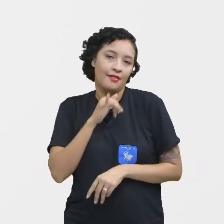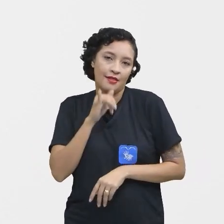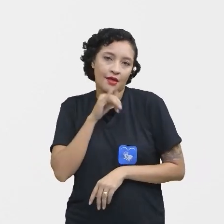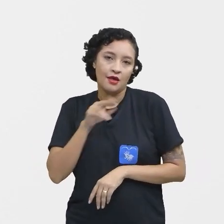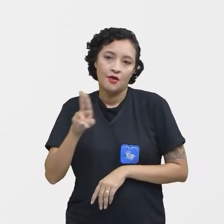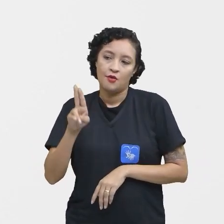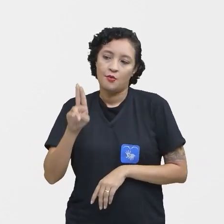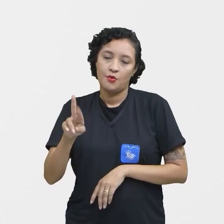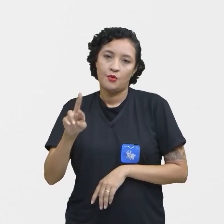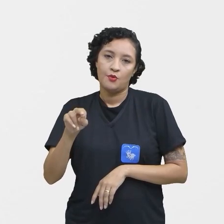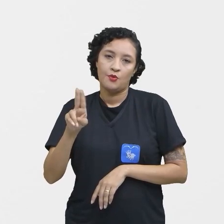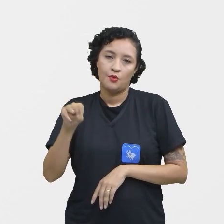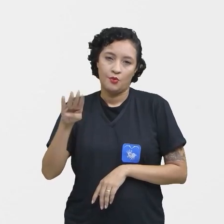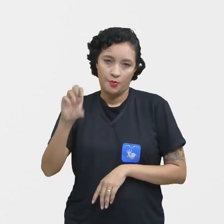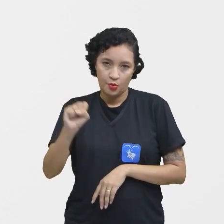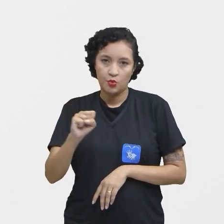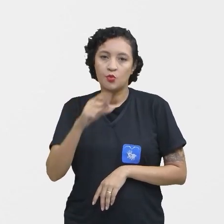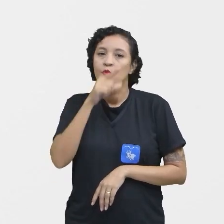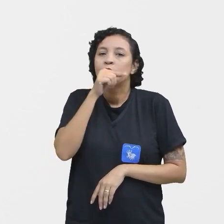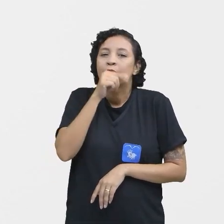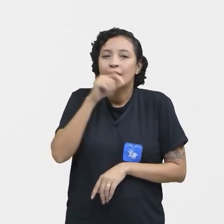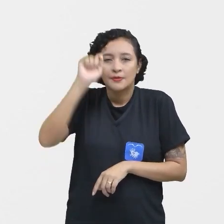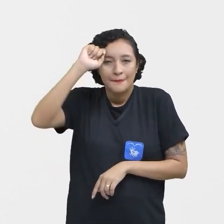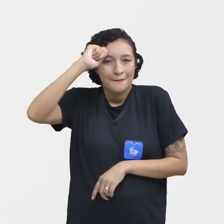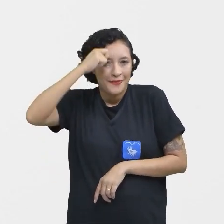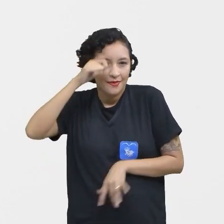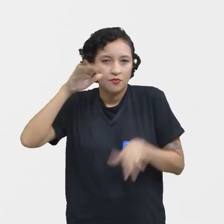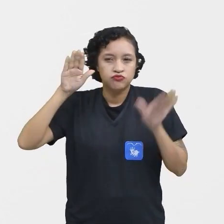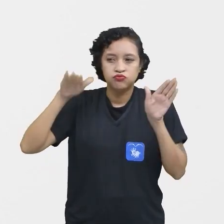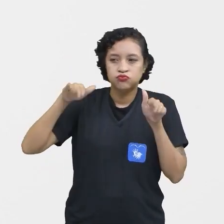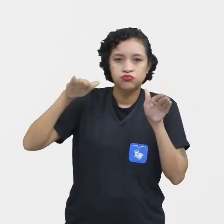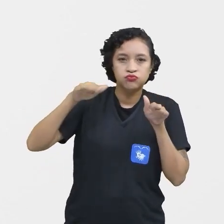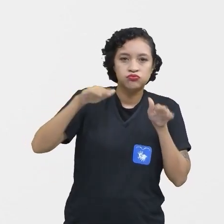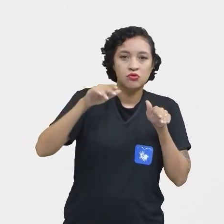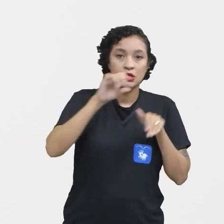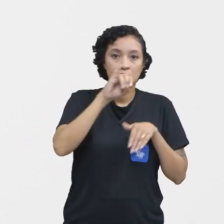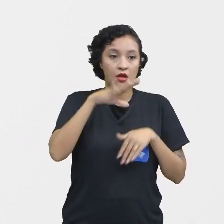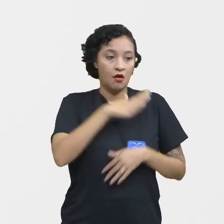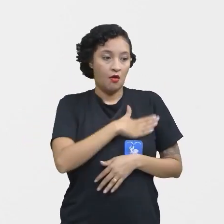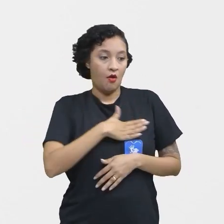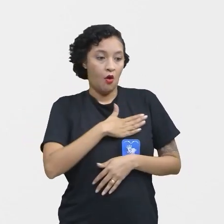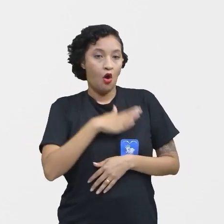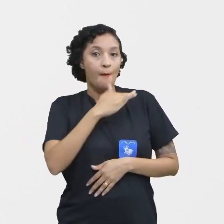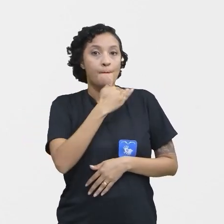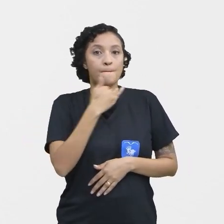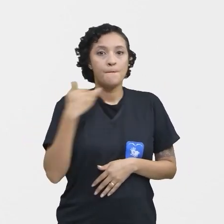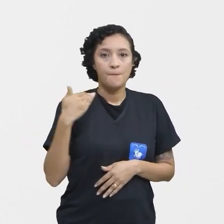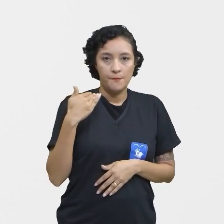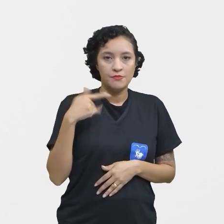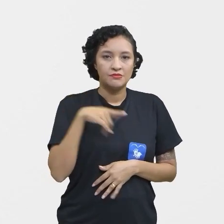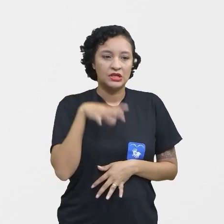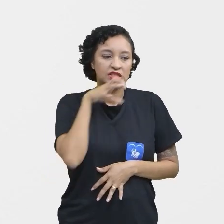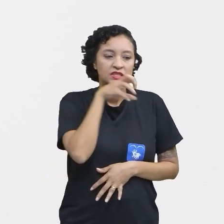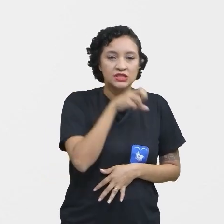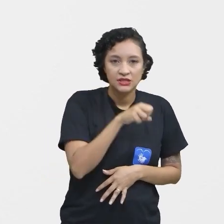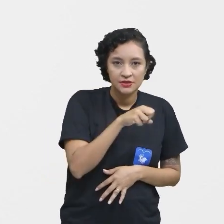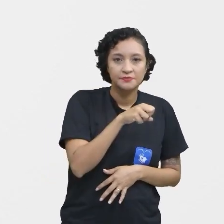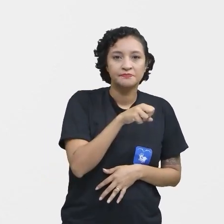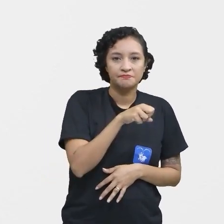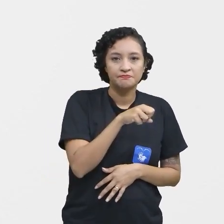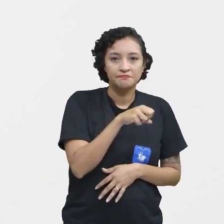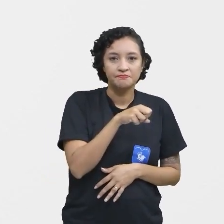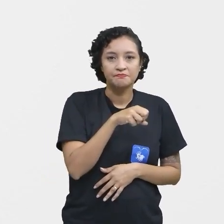gostam de carne, né? Quando o animal ele morre e gera aquela carniça, os urubus